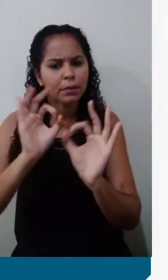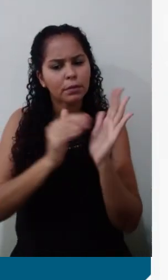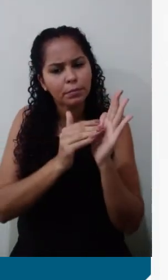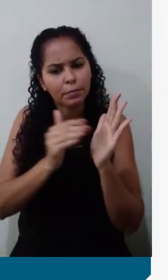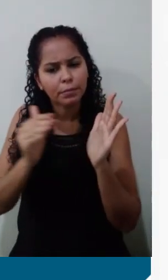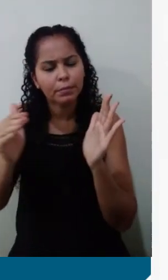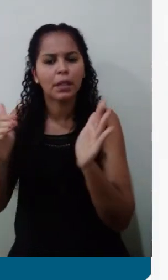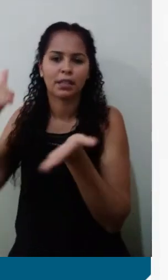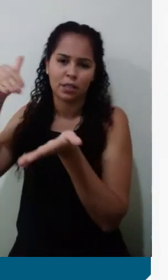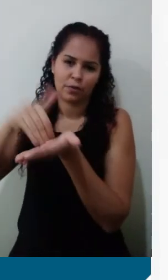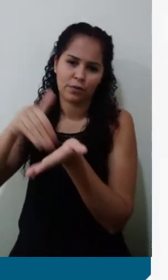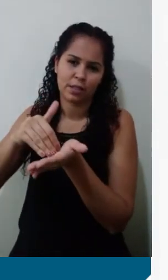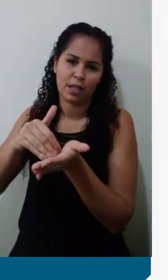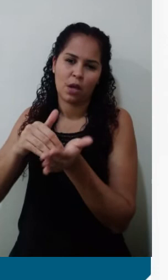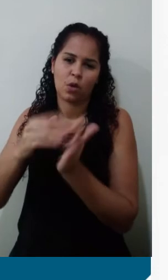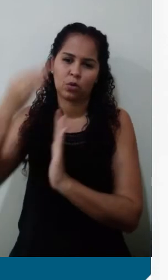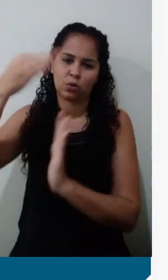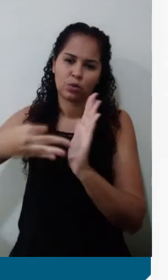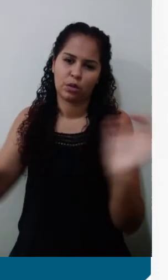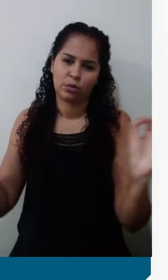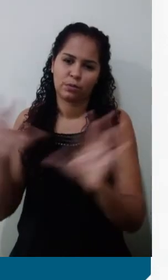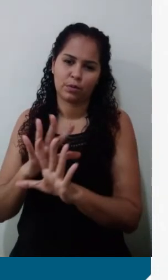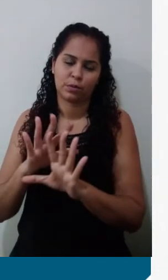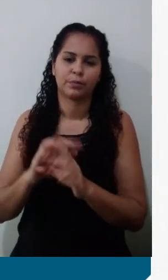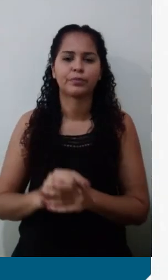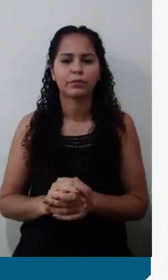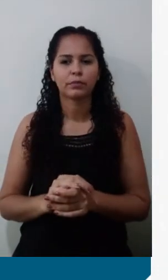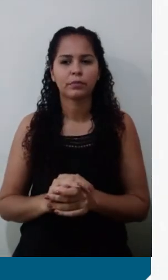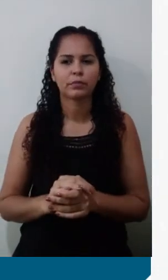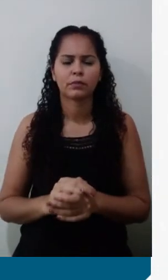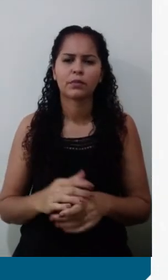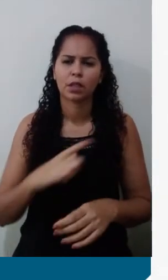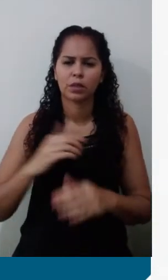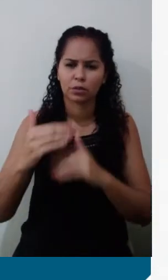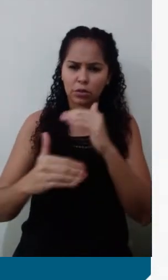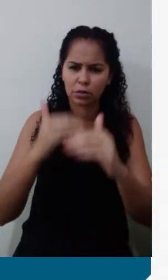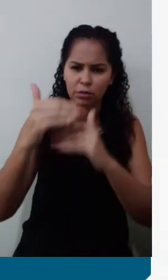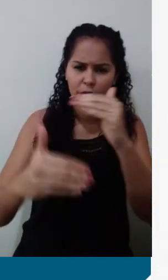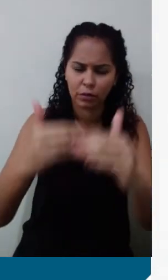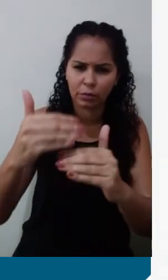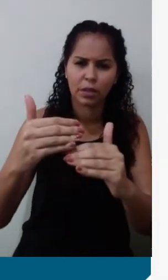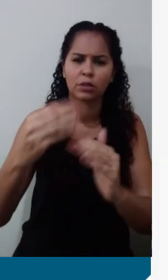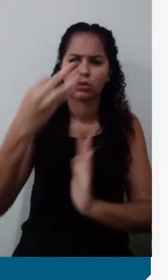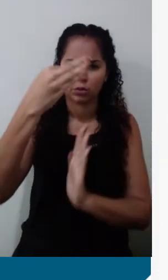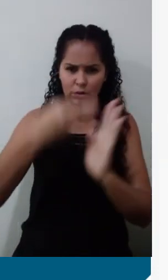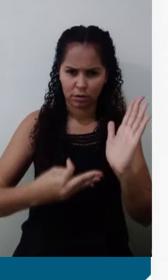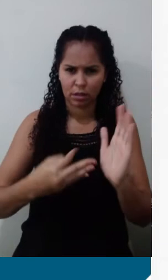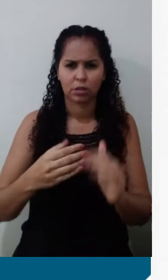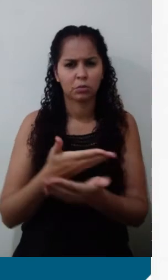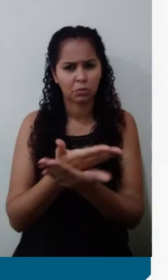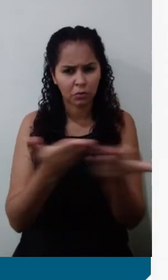chegar à versão final, ok? Vamos para o próximo slide. Eu trouxe um pouco de desenvolvimento textual para que